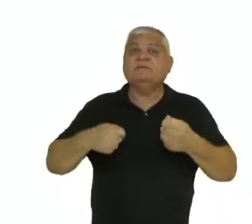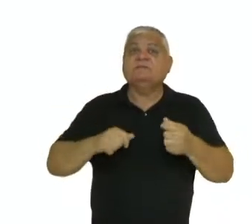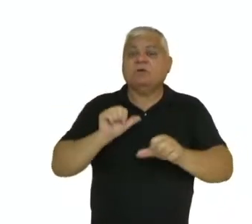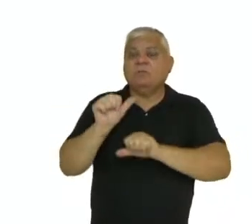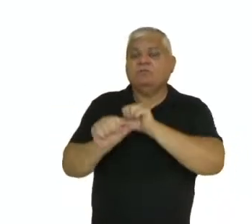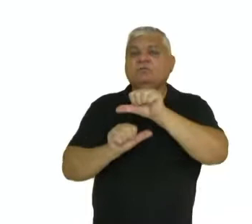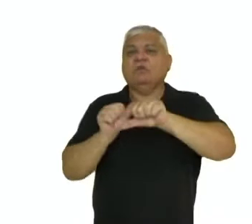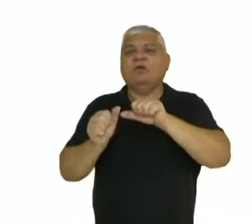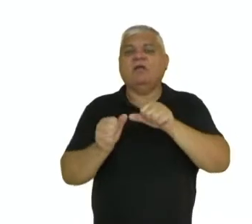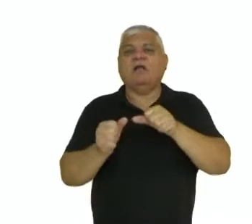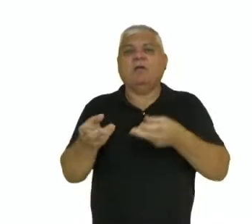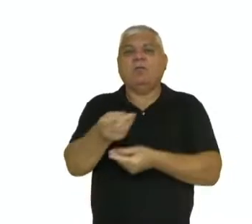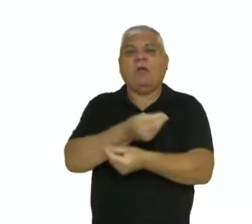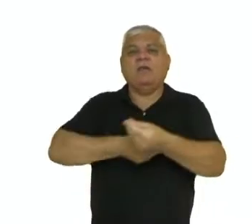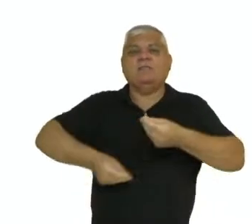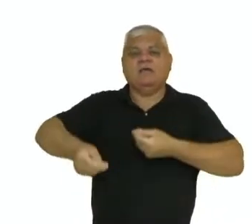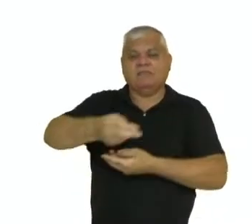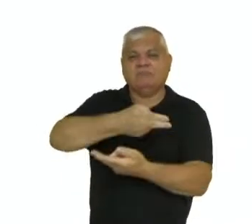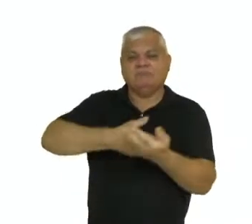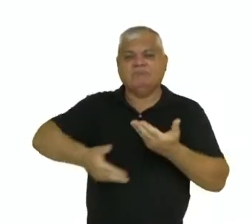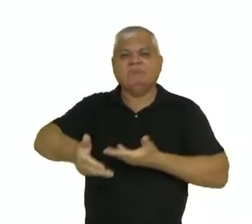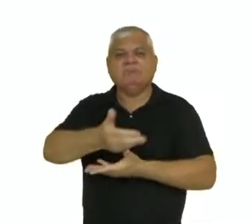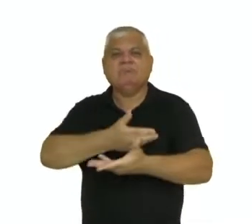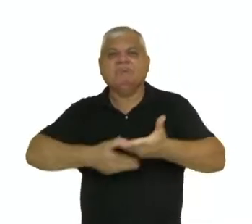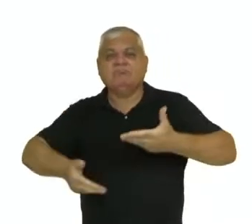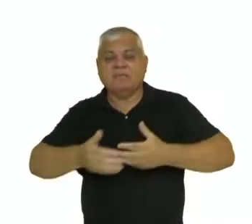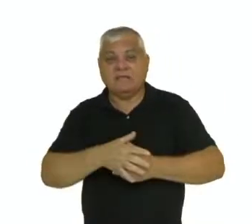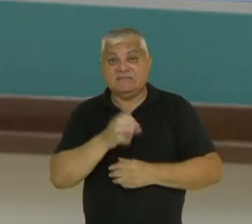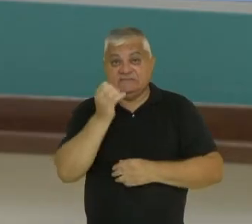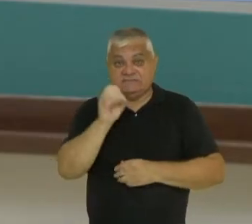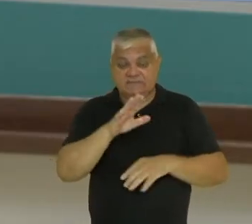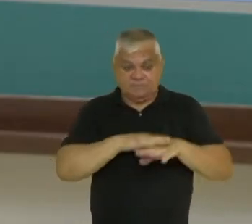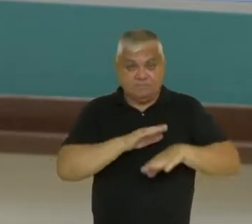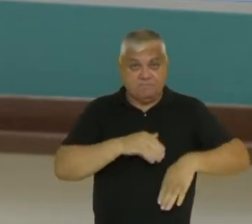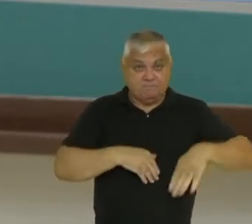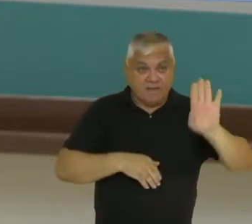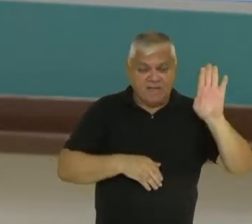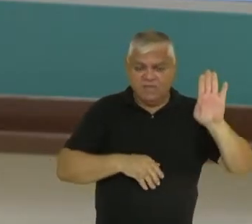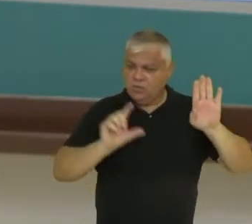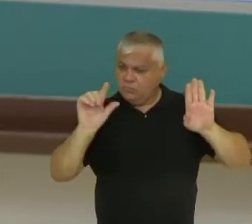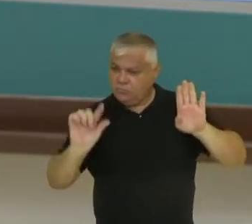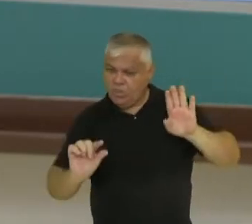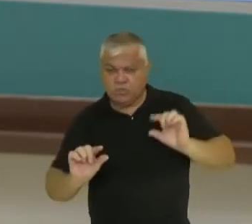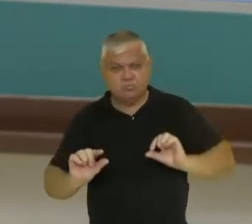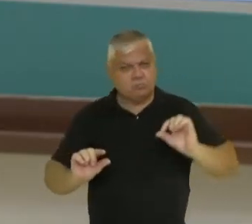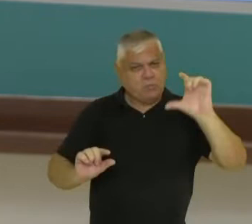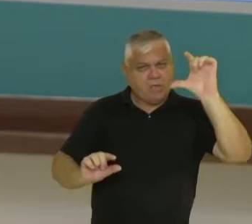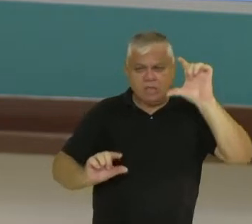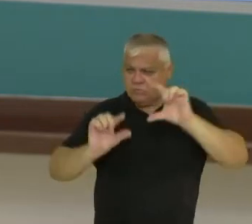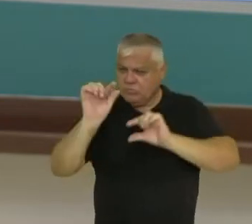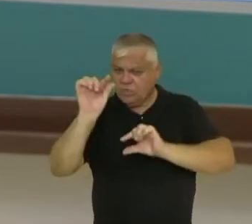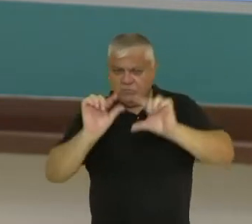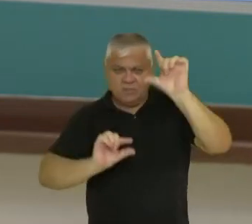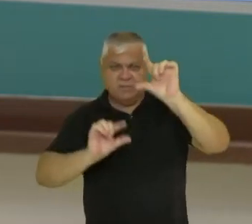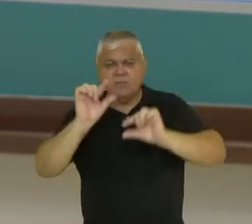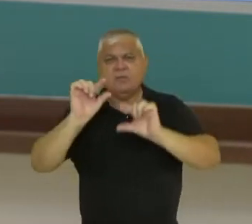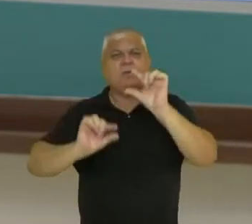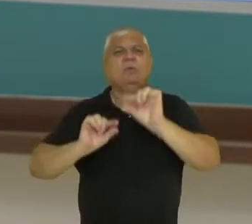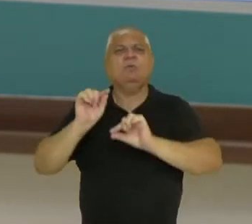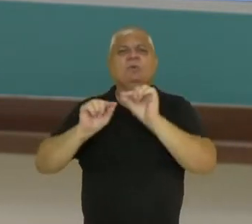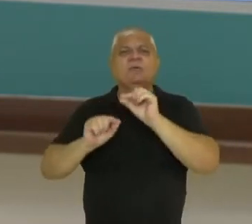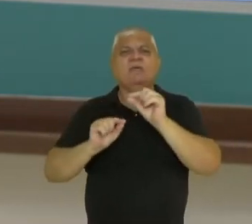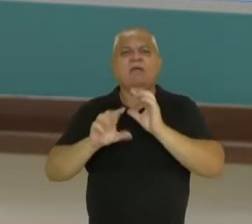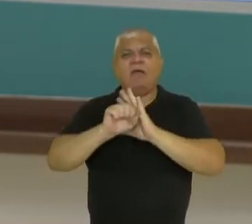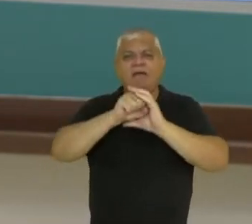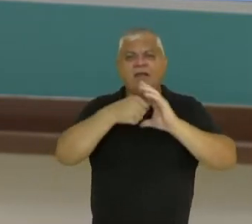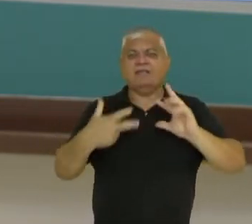dessas qualidades, alternando uma da outra. Então, se ele tinha um pouco mais de um pouco menos do outro, e isso ia fazendo as